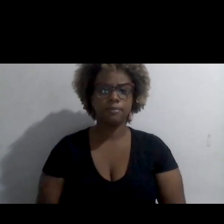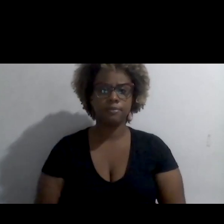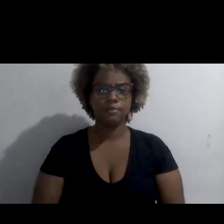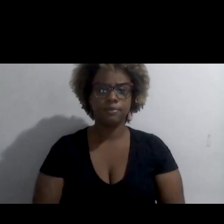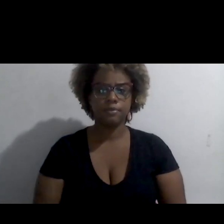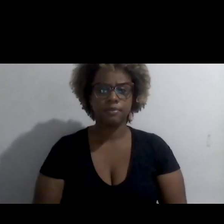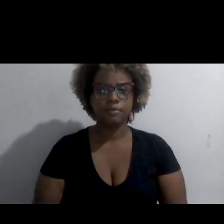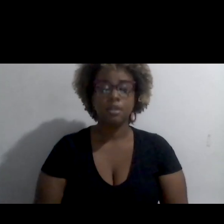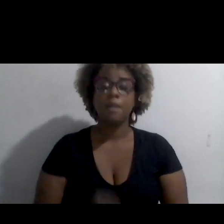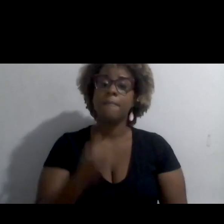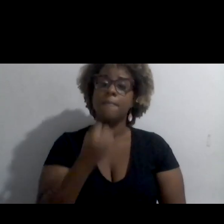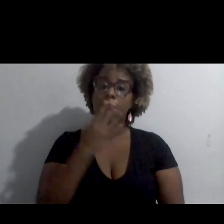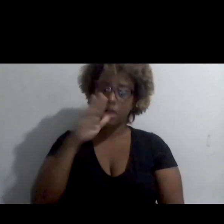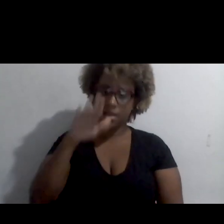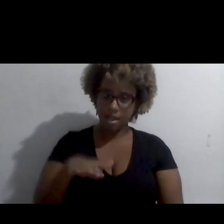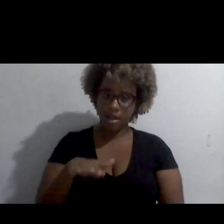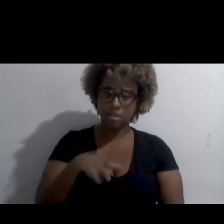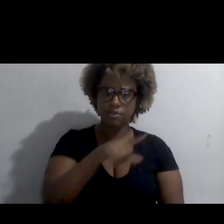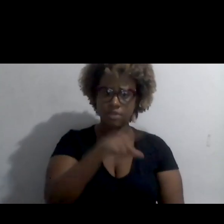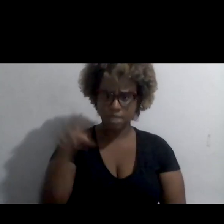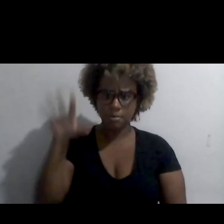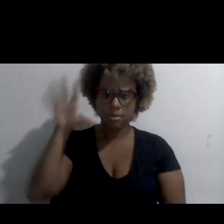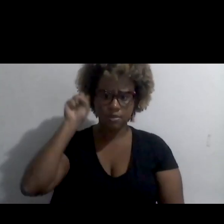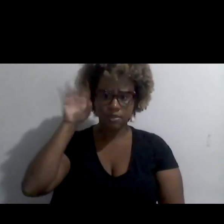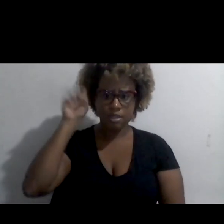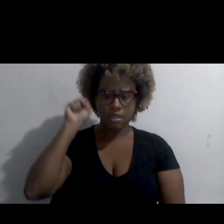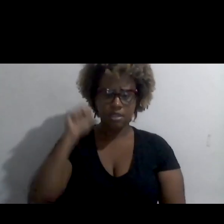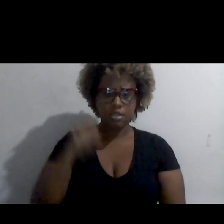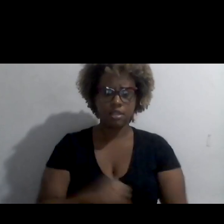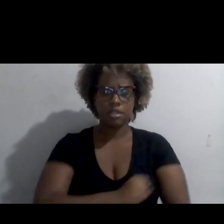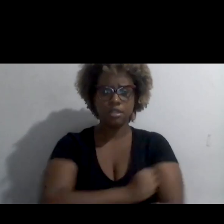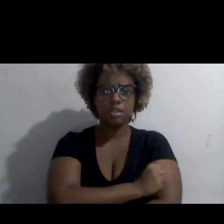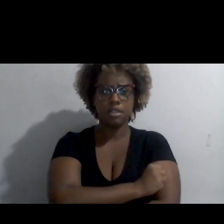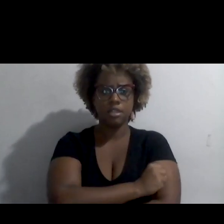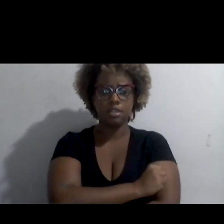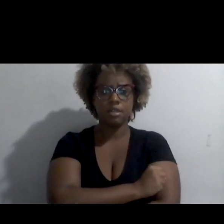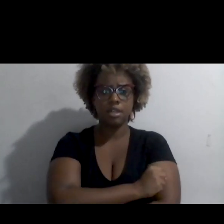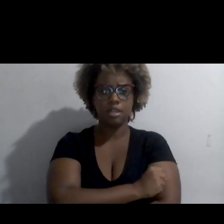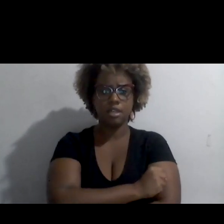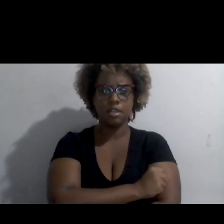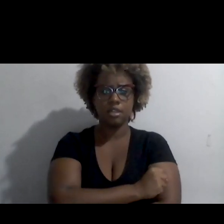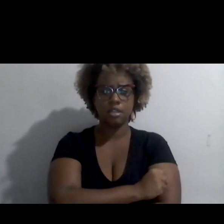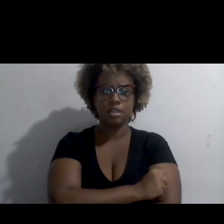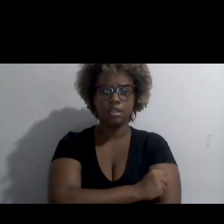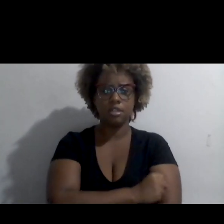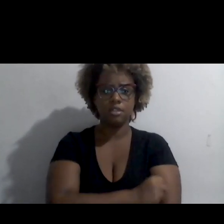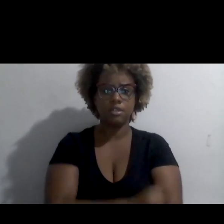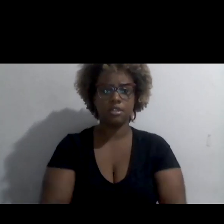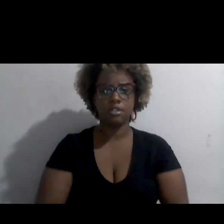Boa tarde. Estão me ouvindo? Só um minuto que ela vai projetar a sua imagem aqui. Ah, ok. Ah, já apareceu ali.